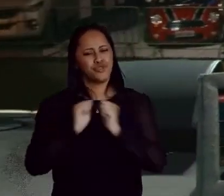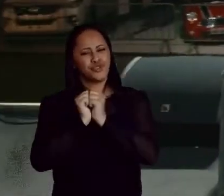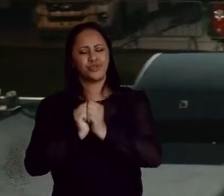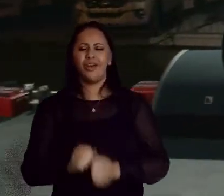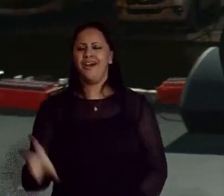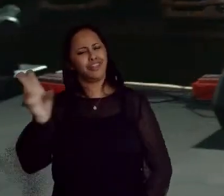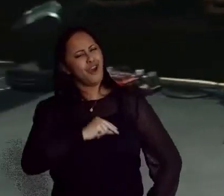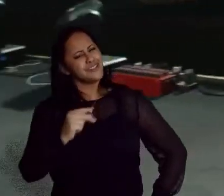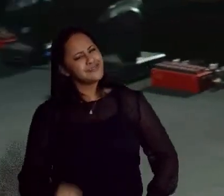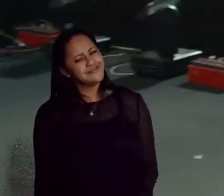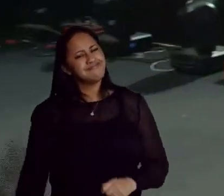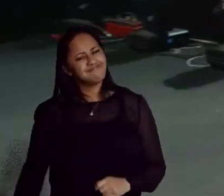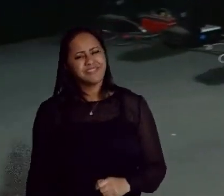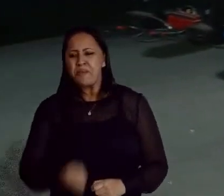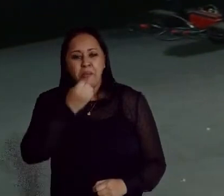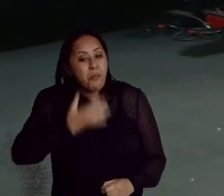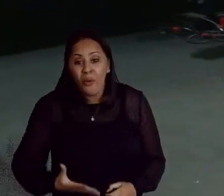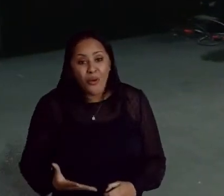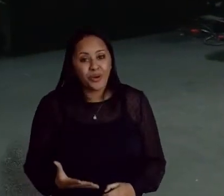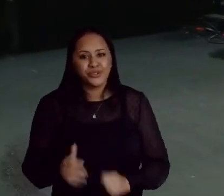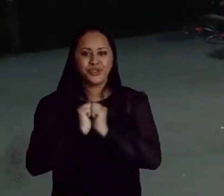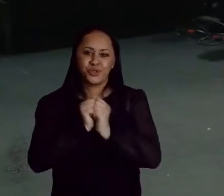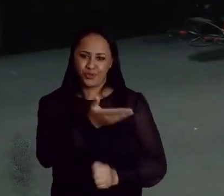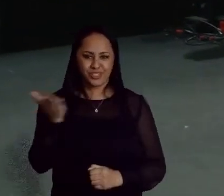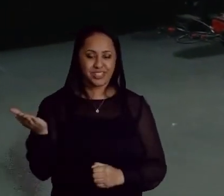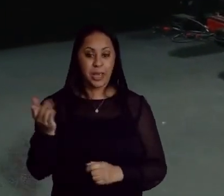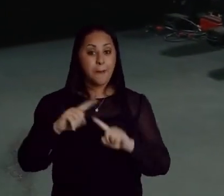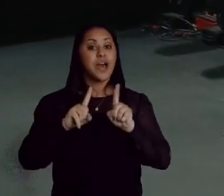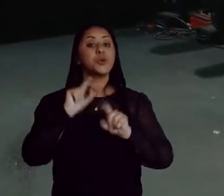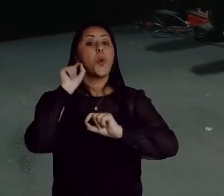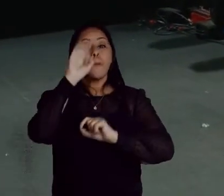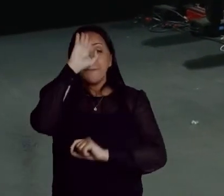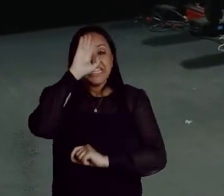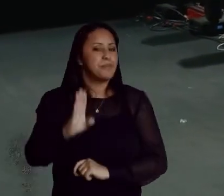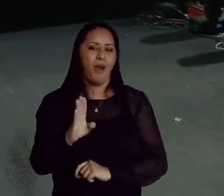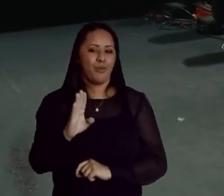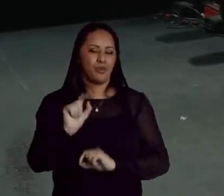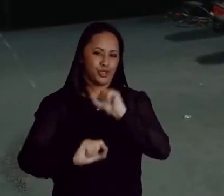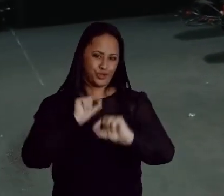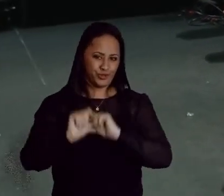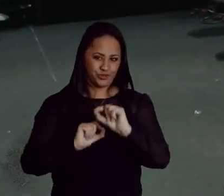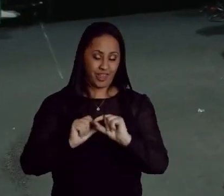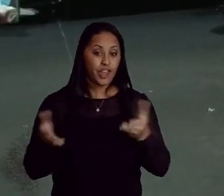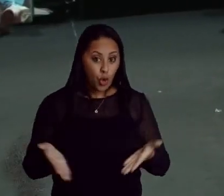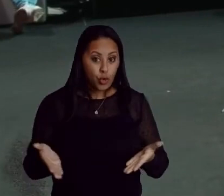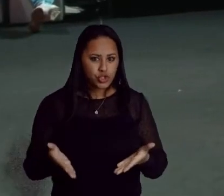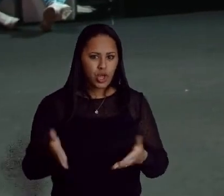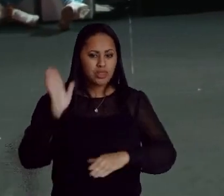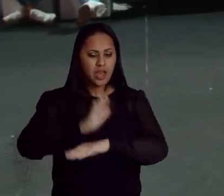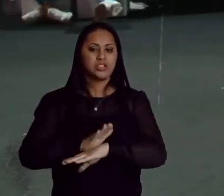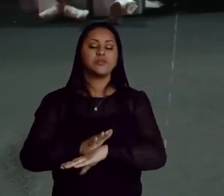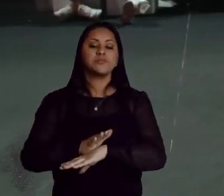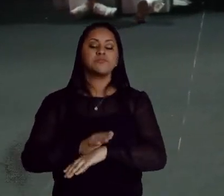que privilégio. Um privilégio estar aqui por vários motivos, mas o principal dele é que nessa tarde, enquanto o Espírito